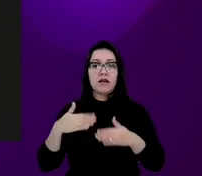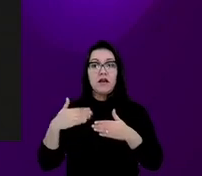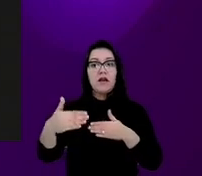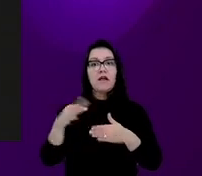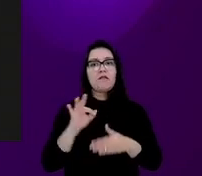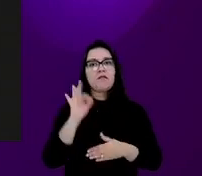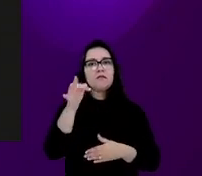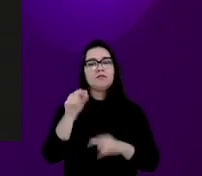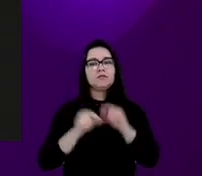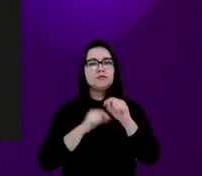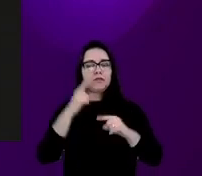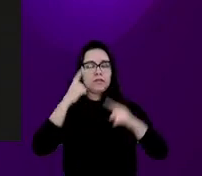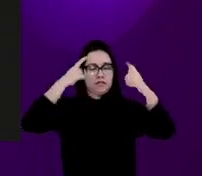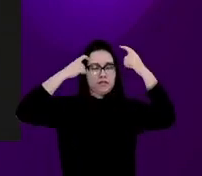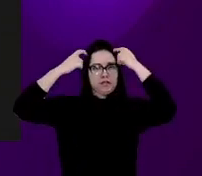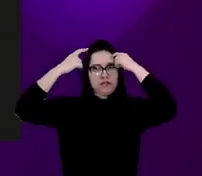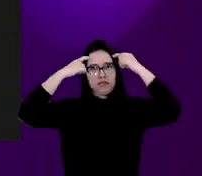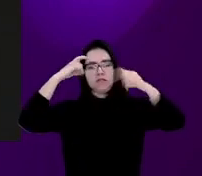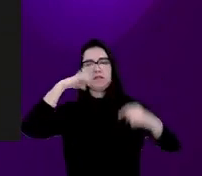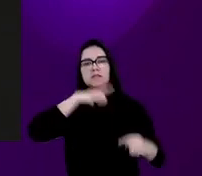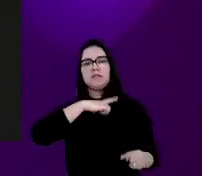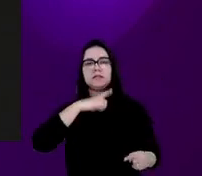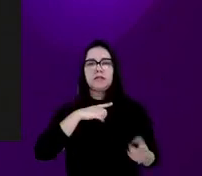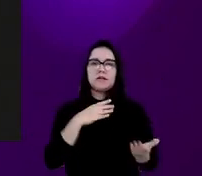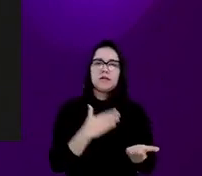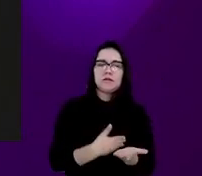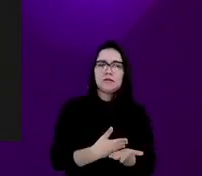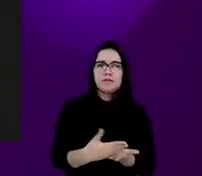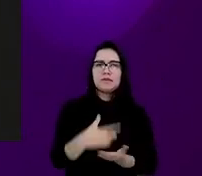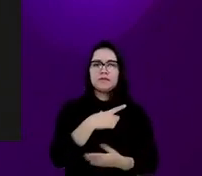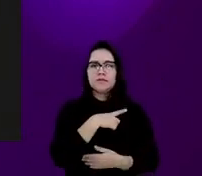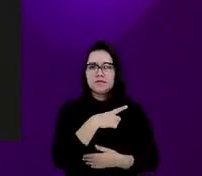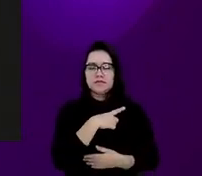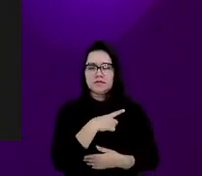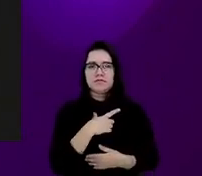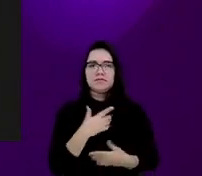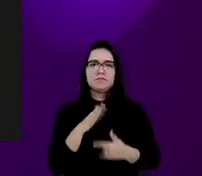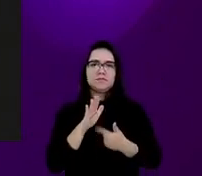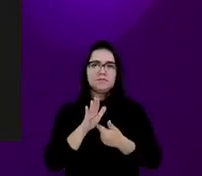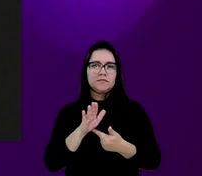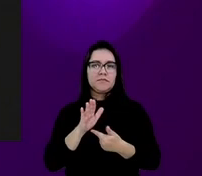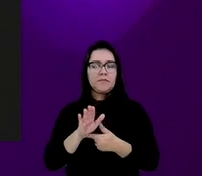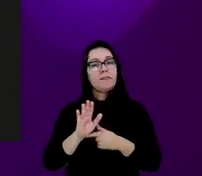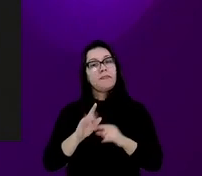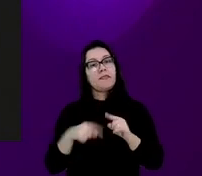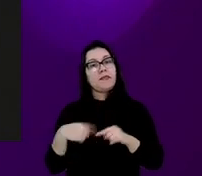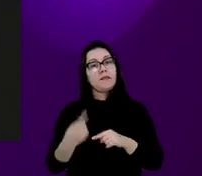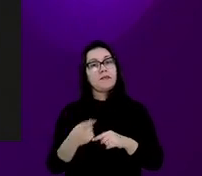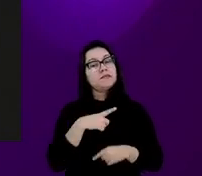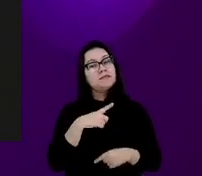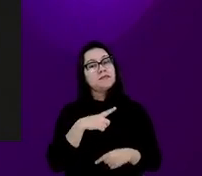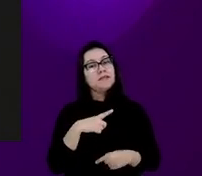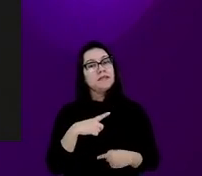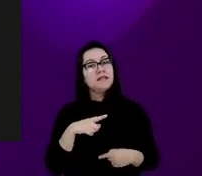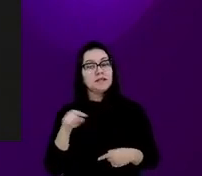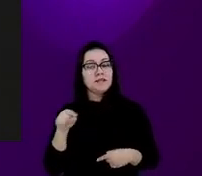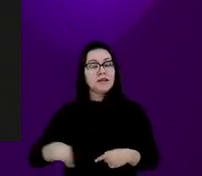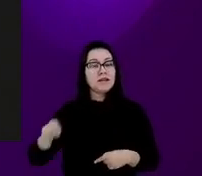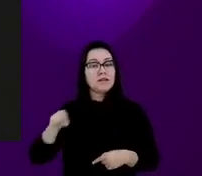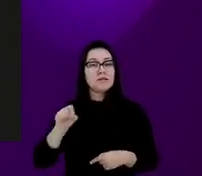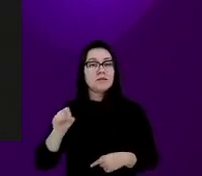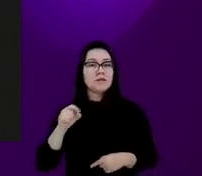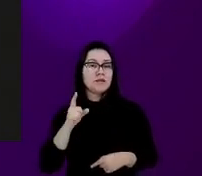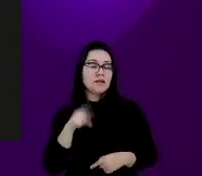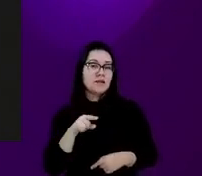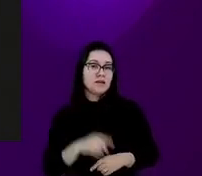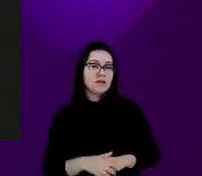aqueles que têm as ideias e que começam, né, com essa implementação, e depois tem aqueles que são os que eles chamam de